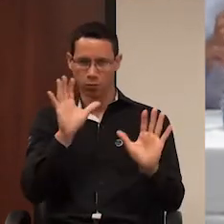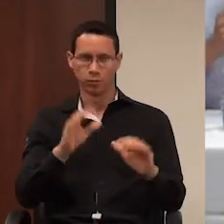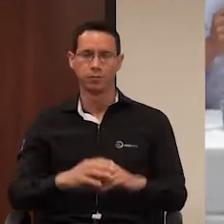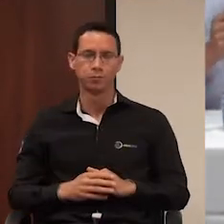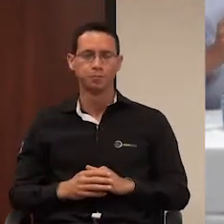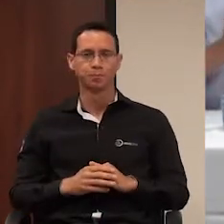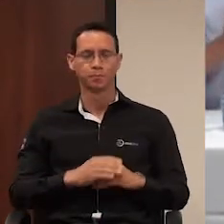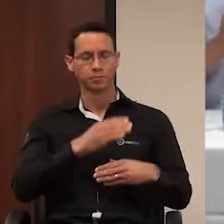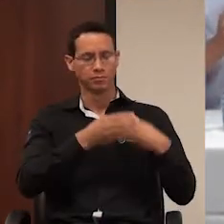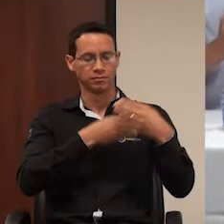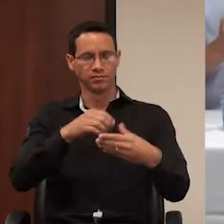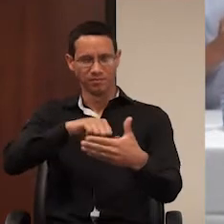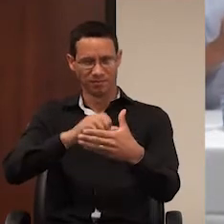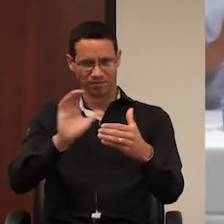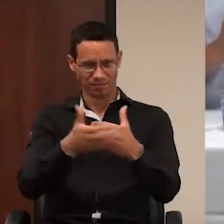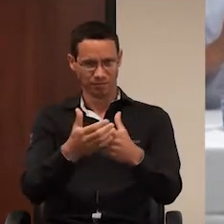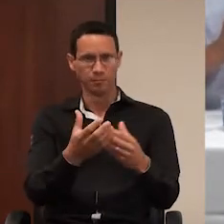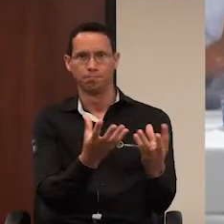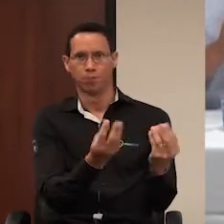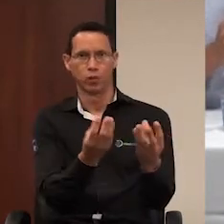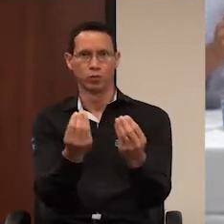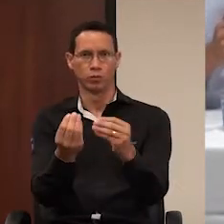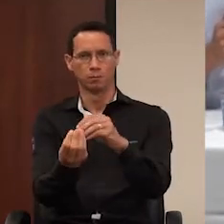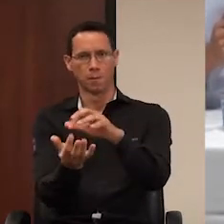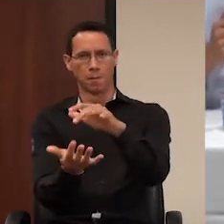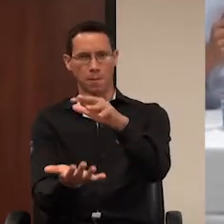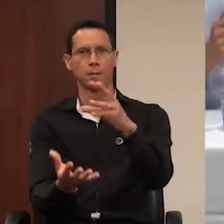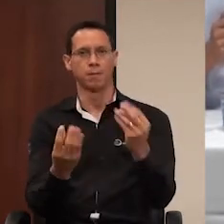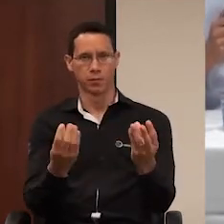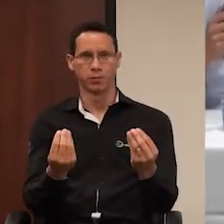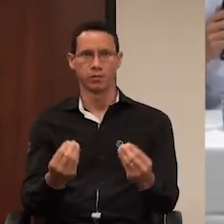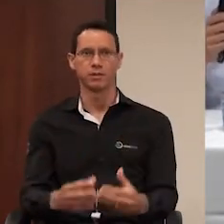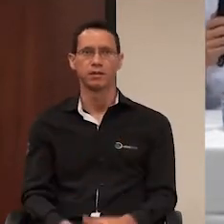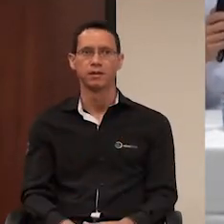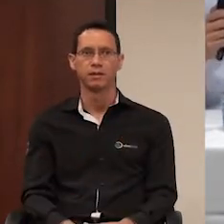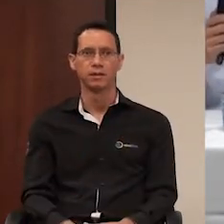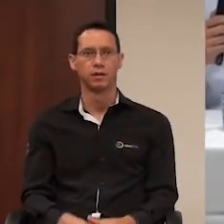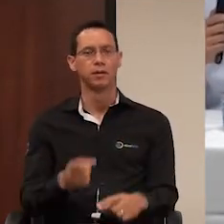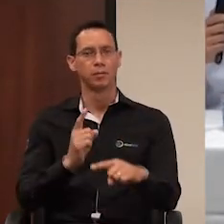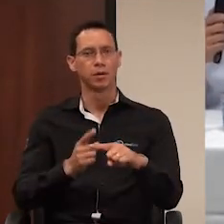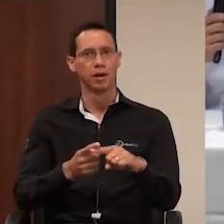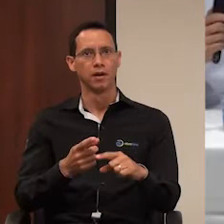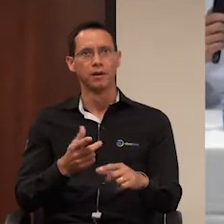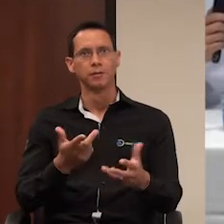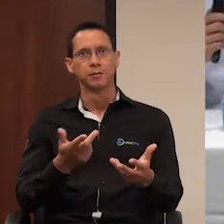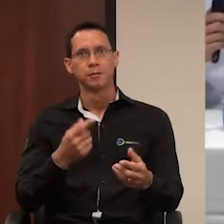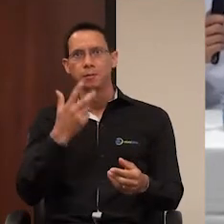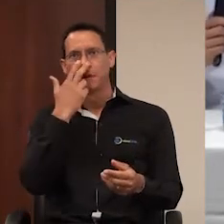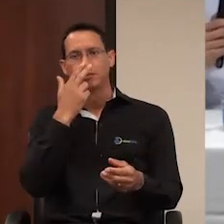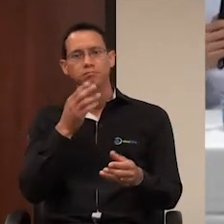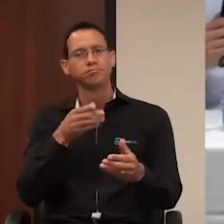Os processos de interdição são muito numerosos, é um volume muito grande, não é? Até porque ainda é encarado como acesso a esses outros